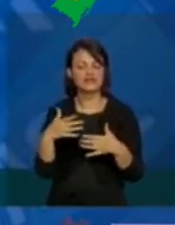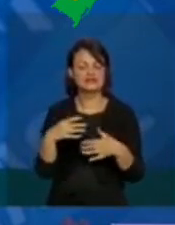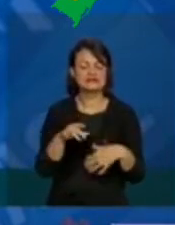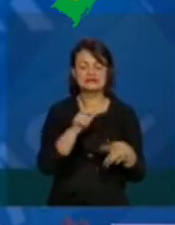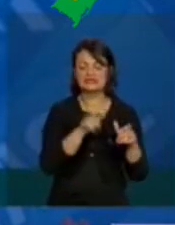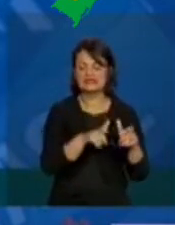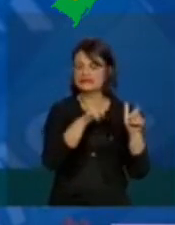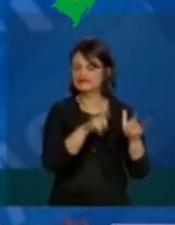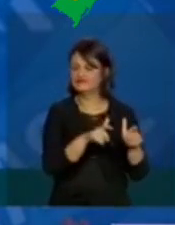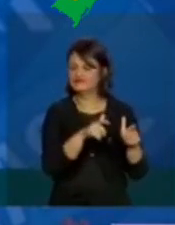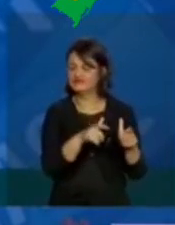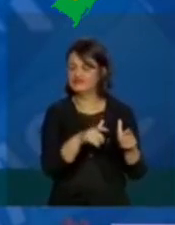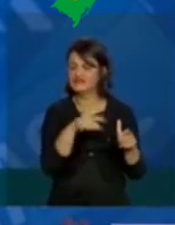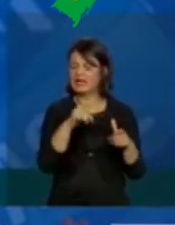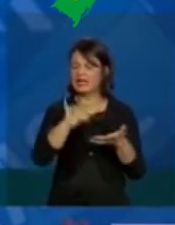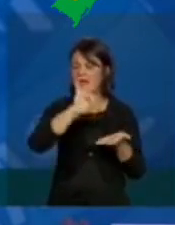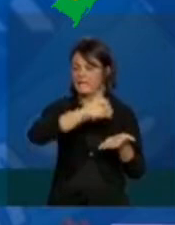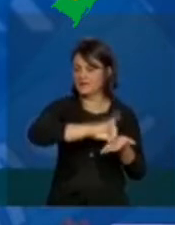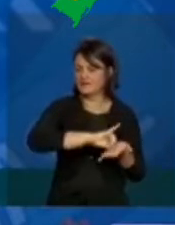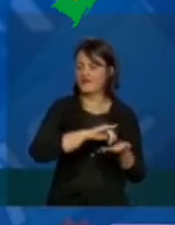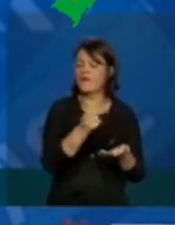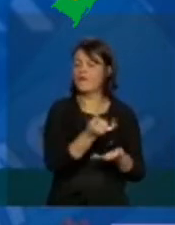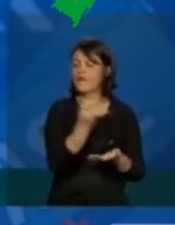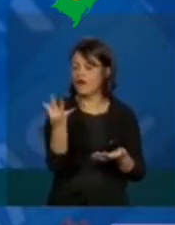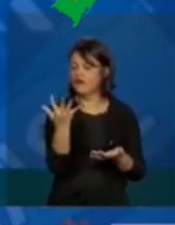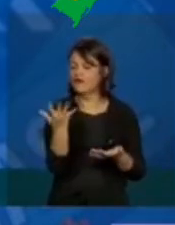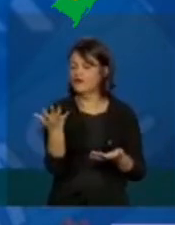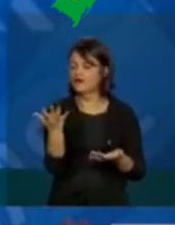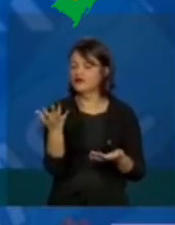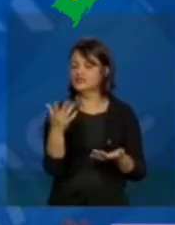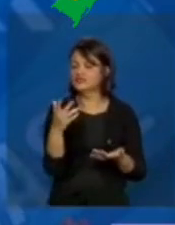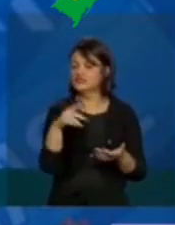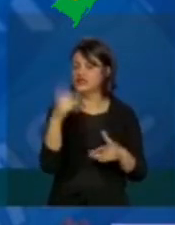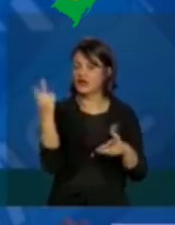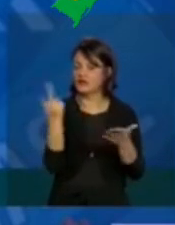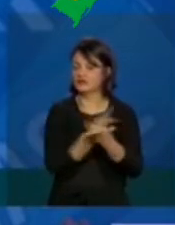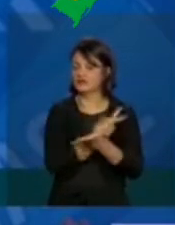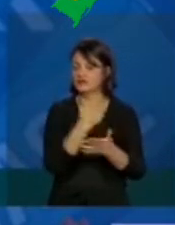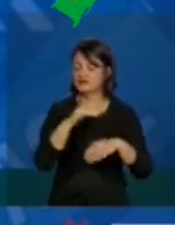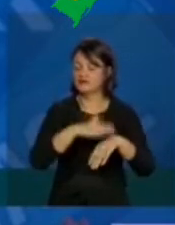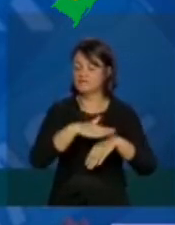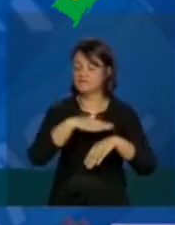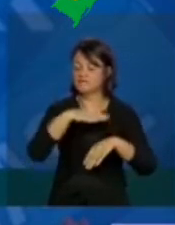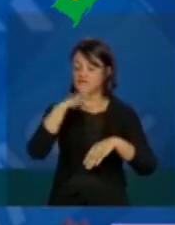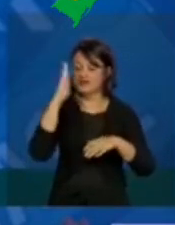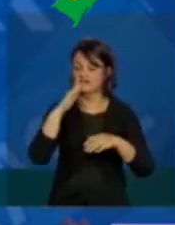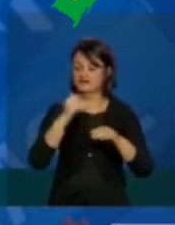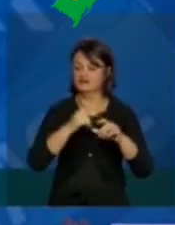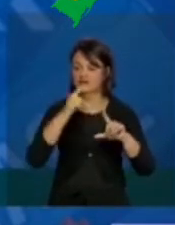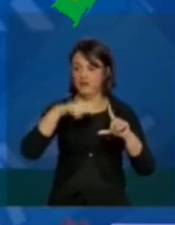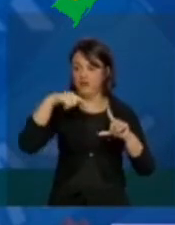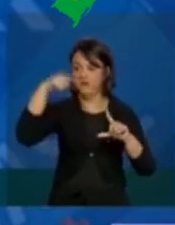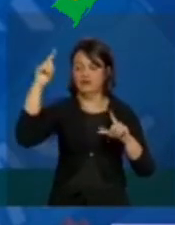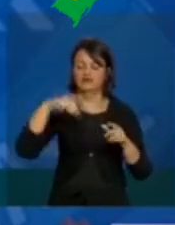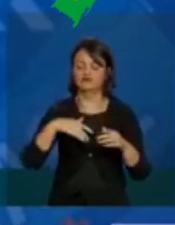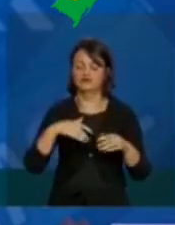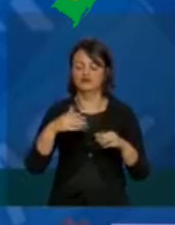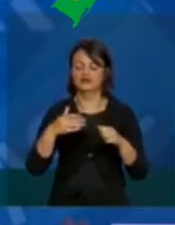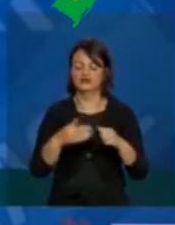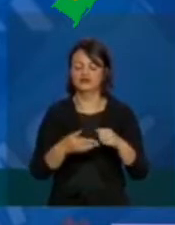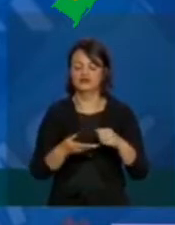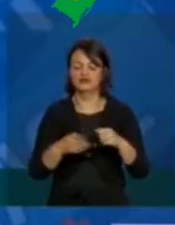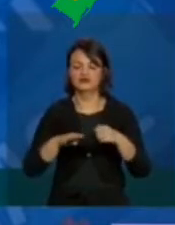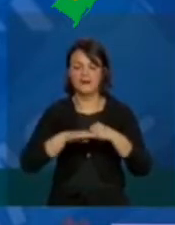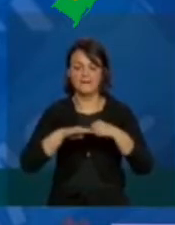é que estava, quais as capitais que estavam com um número de casos acima da média brasileira.